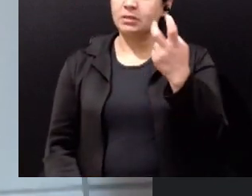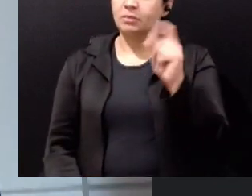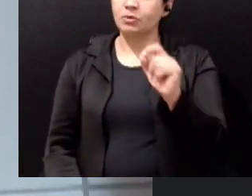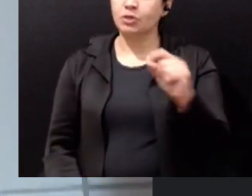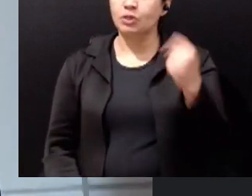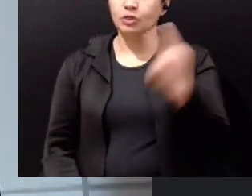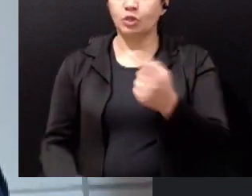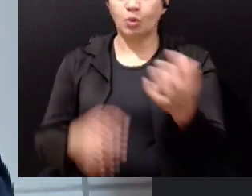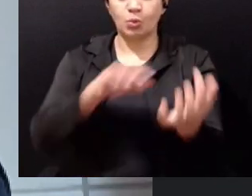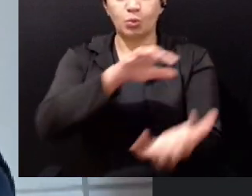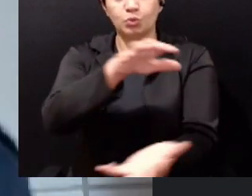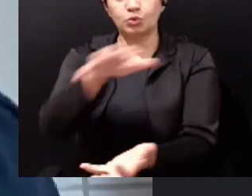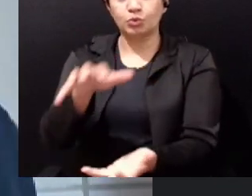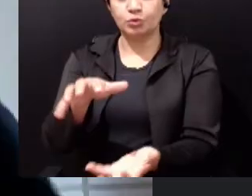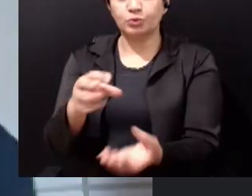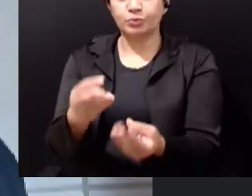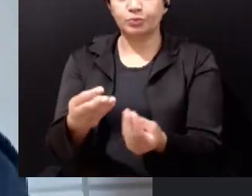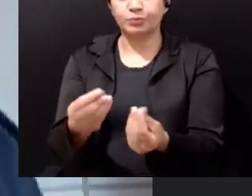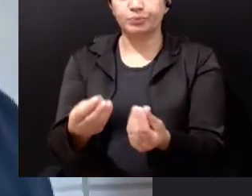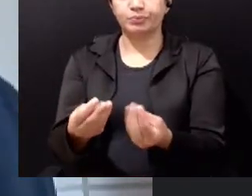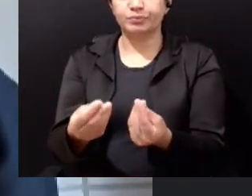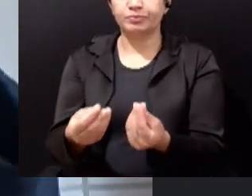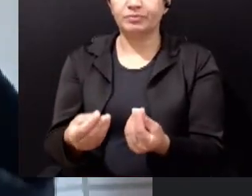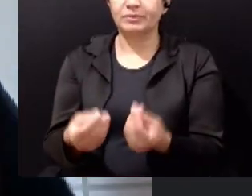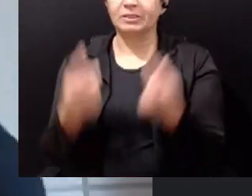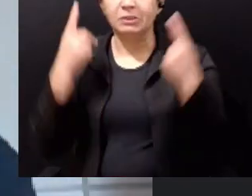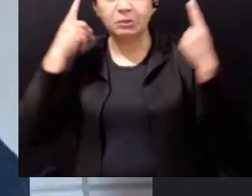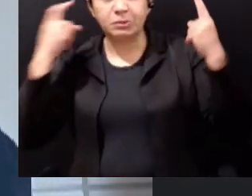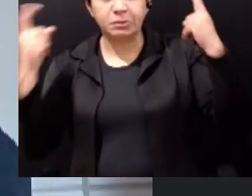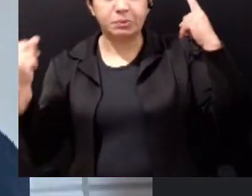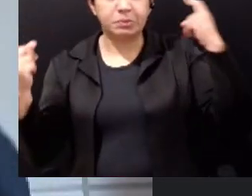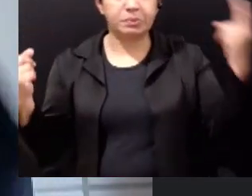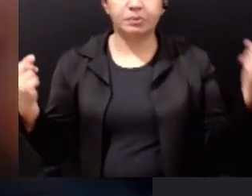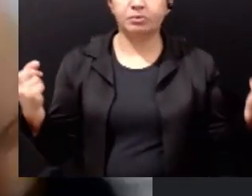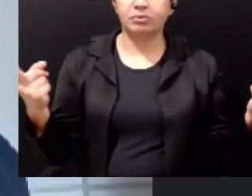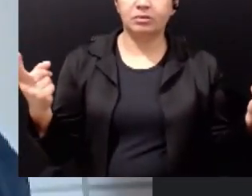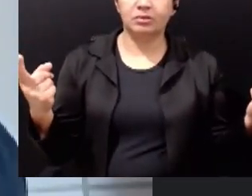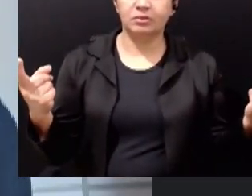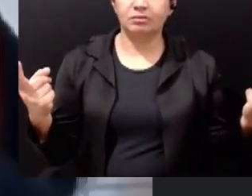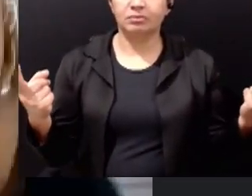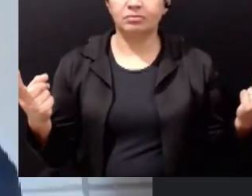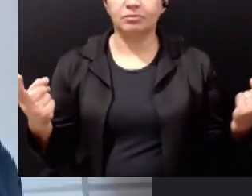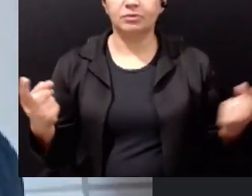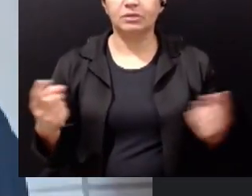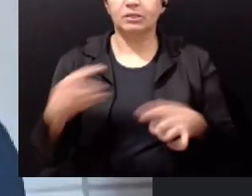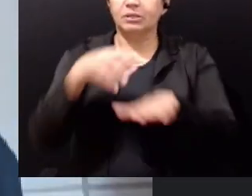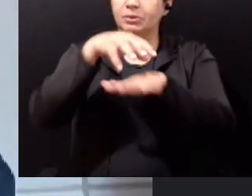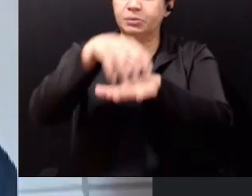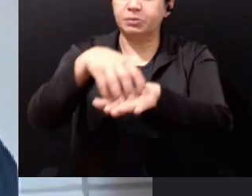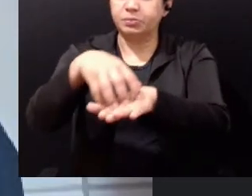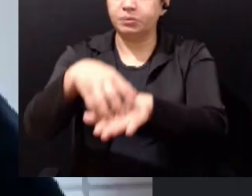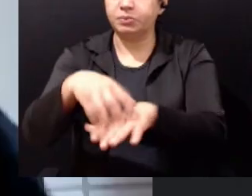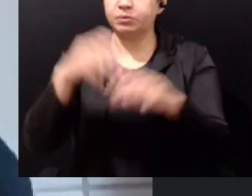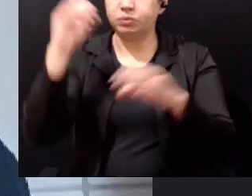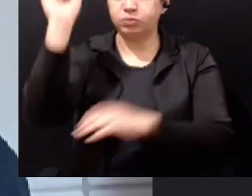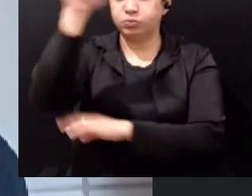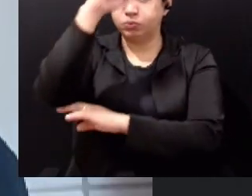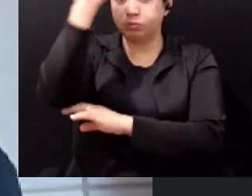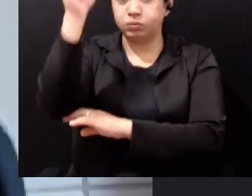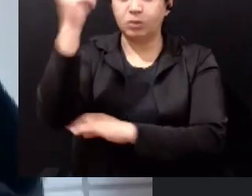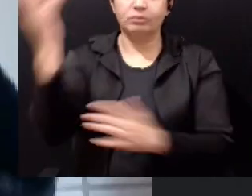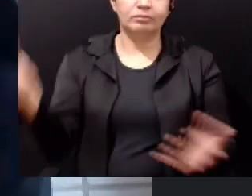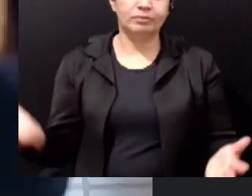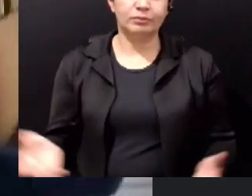mundo que está, né, barulho o tempo inteiro, você vê o trânsito, sirene, isso tudo